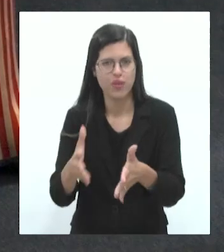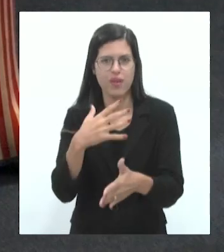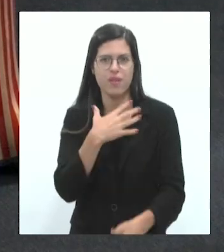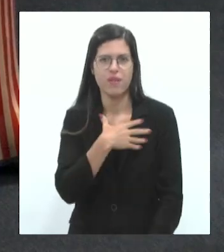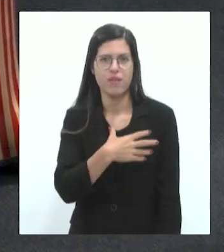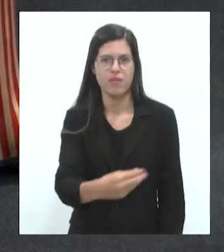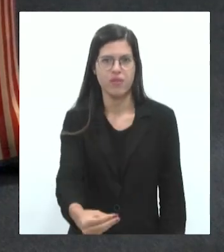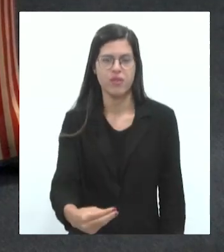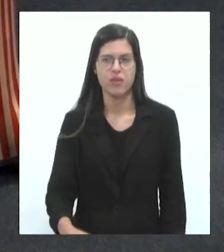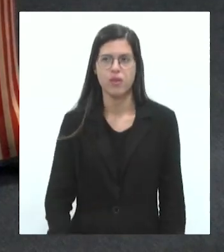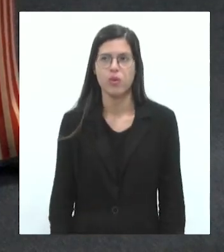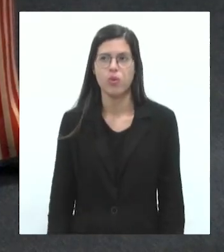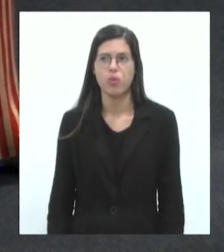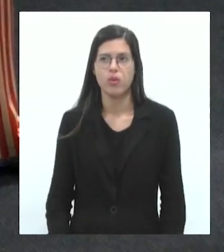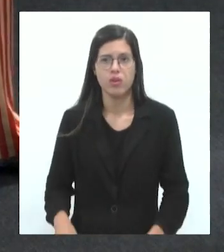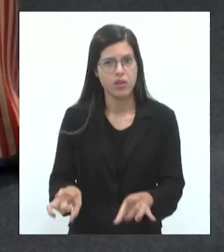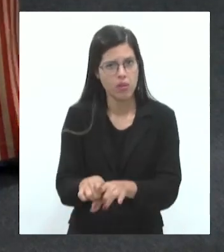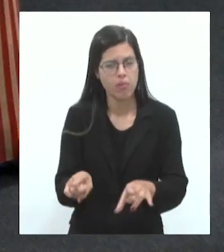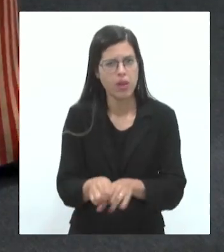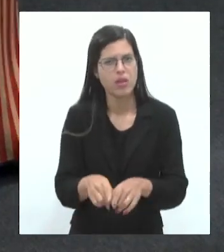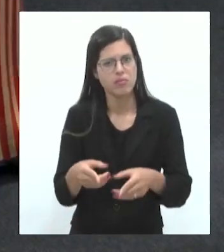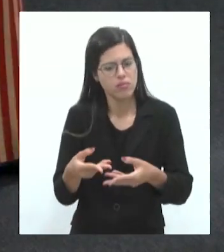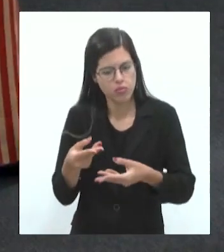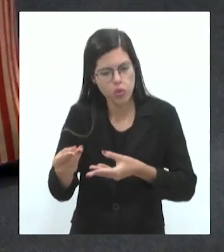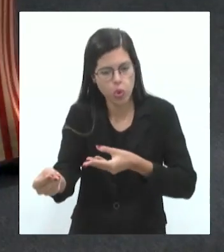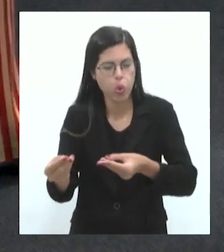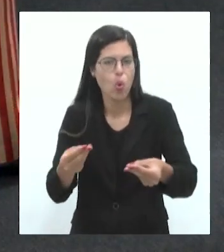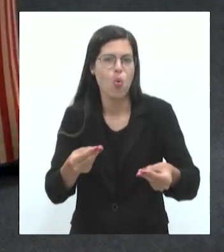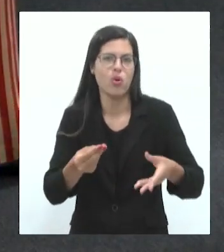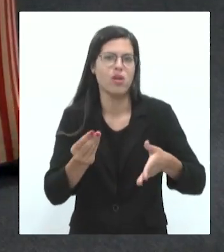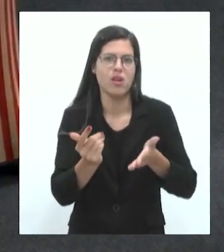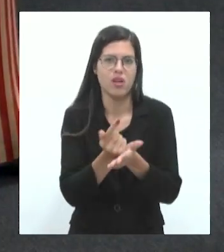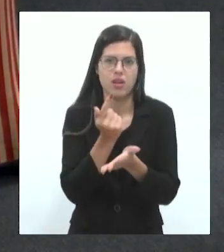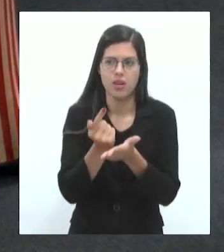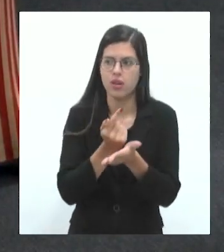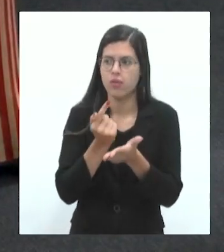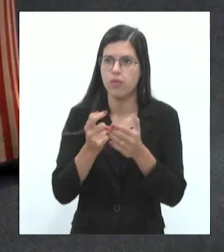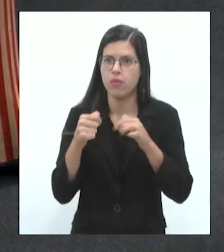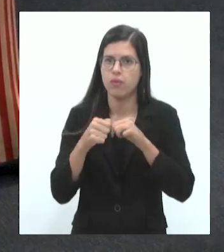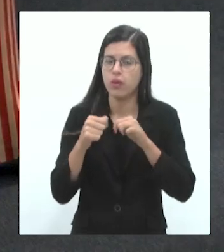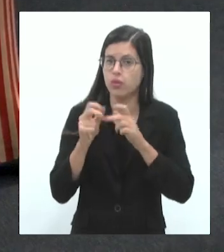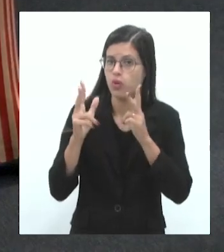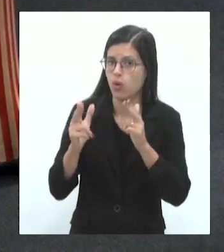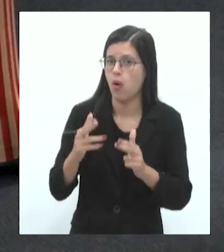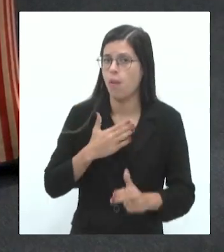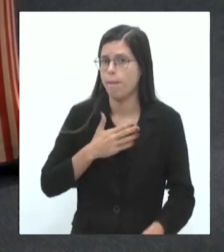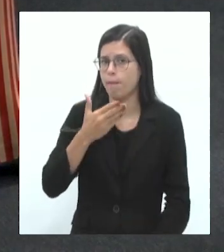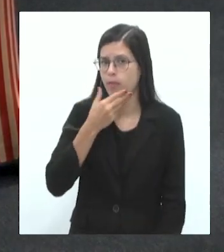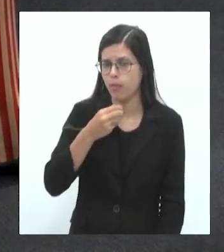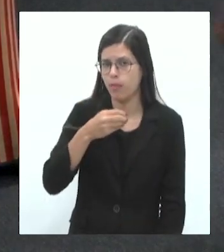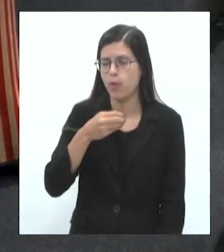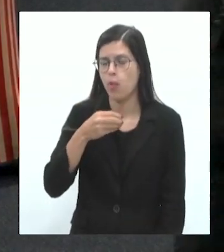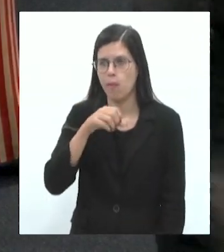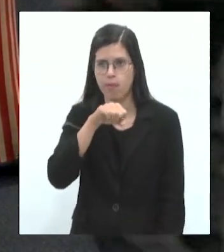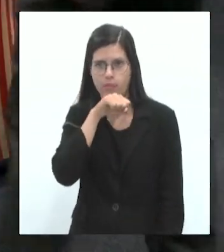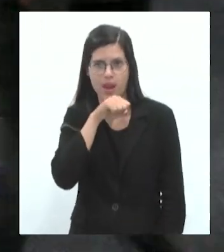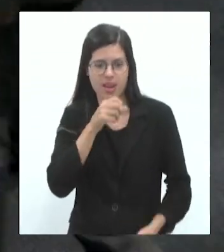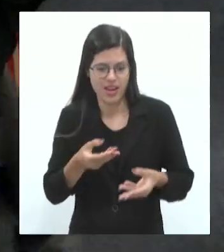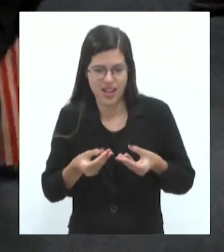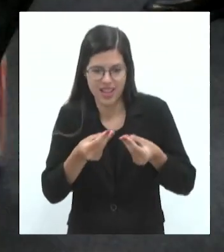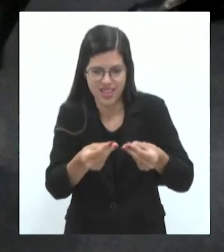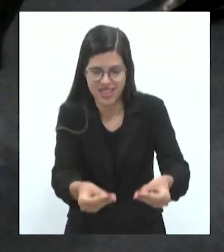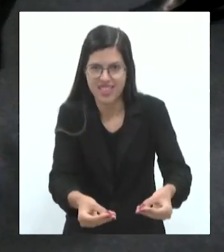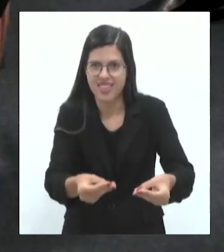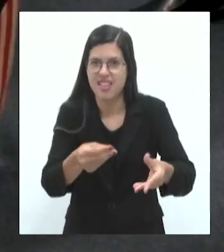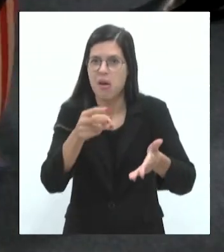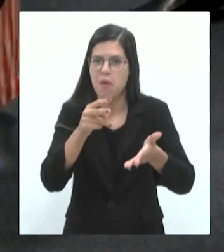já lidos para outras pessoas, faço às vezes como meu pai, que dá o livro de presente e depois pergunta se o sujeito